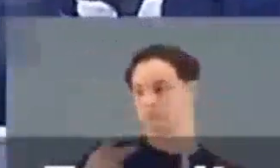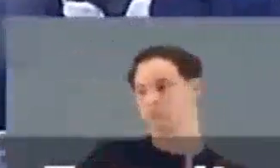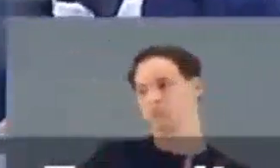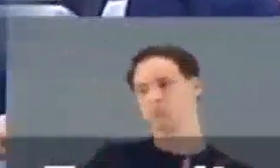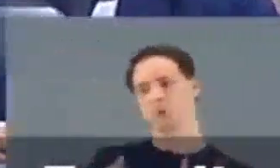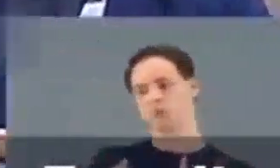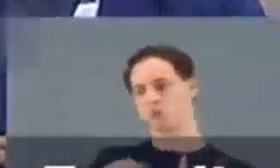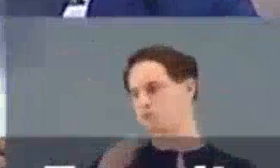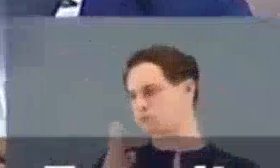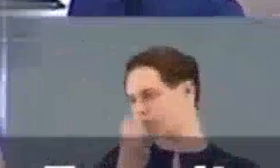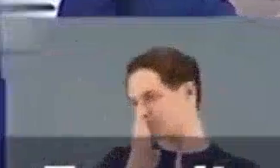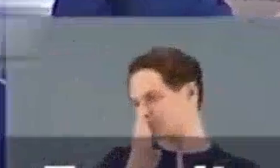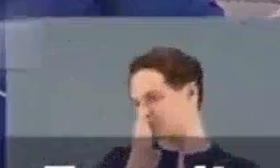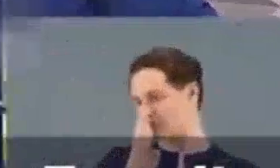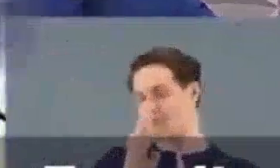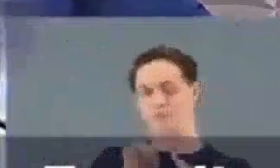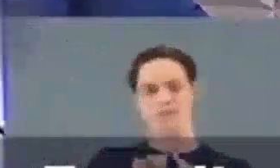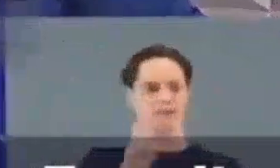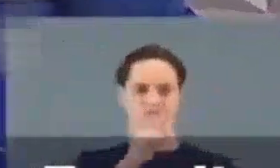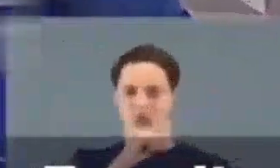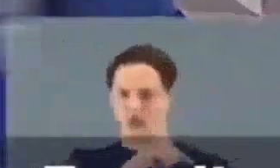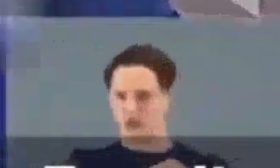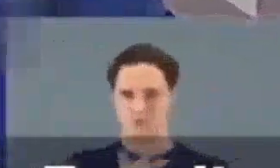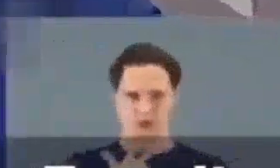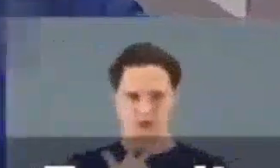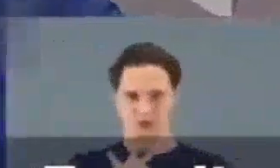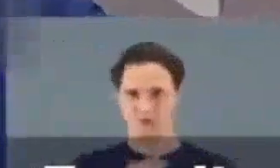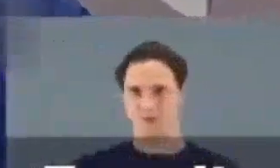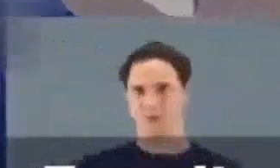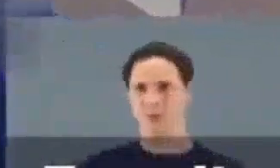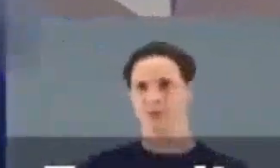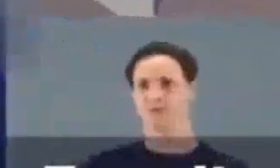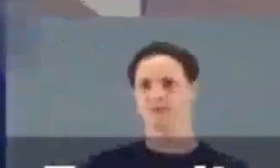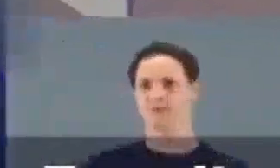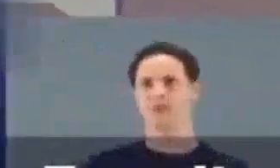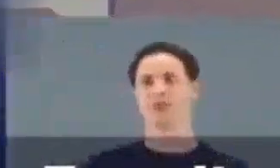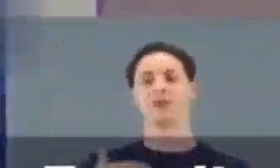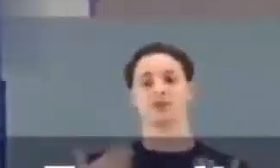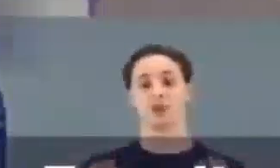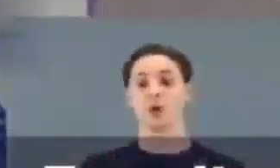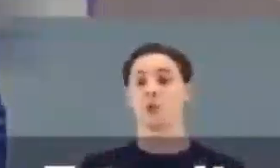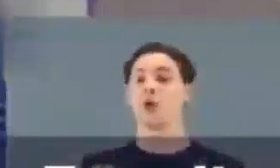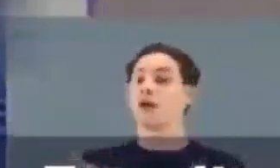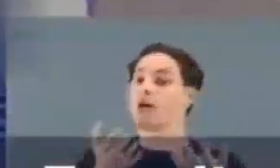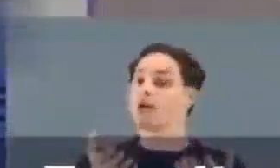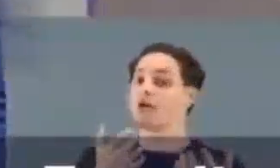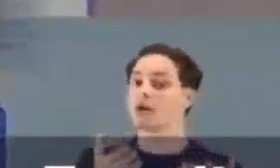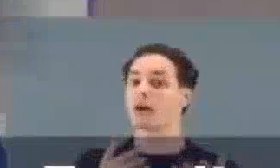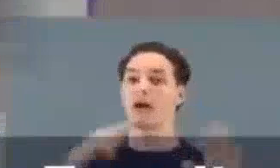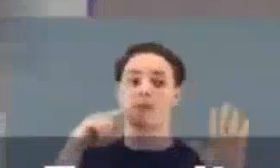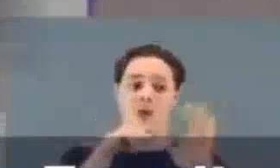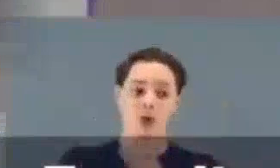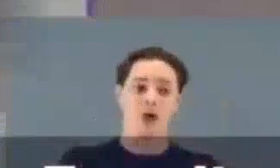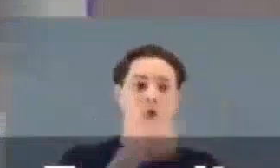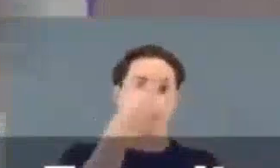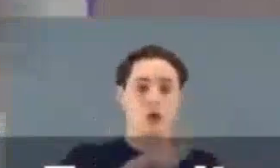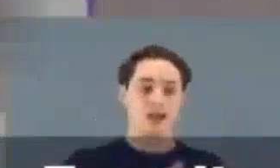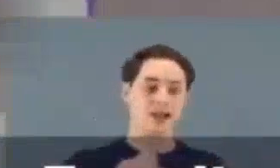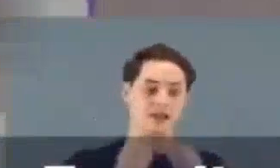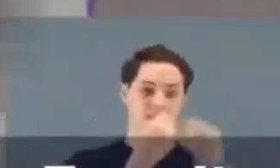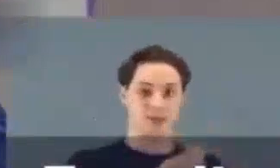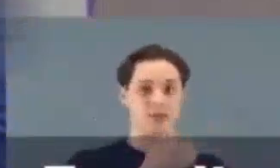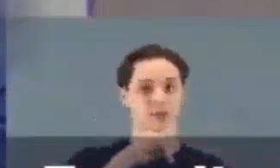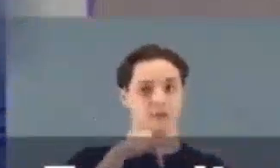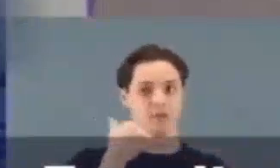falar ou coisa para agora mentir, ele não pode mentir. E eu quero refazer a pergunta, dando a oportunidade, inclusive,